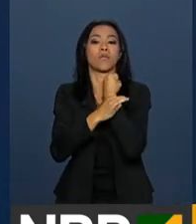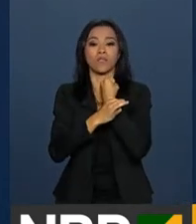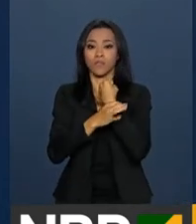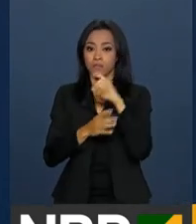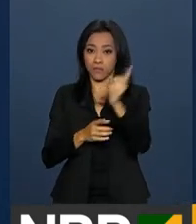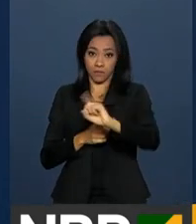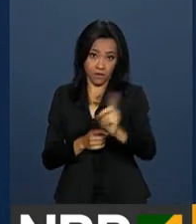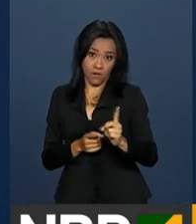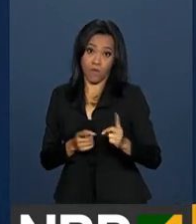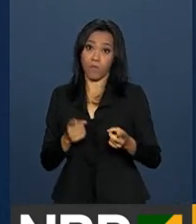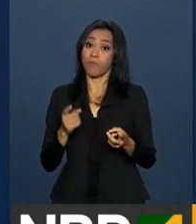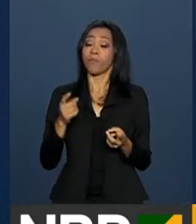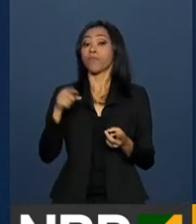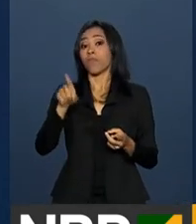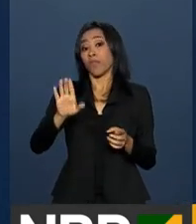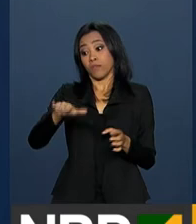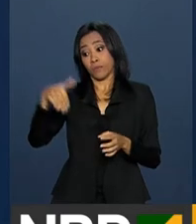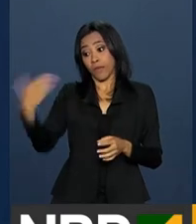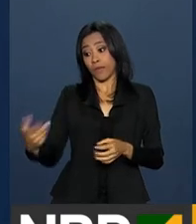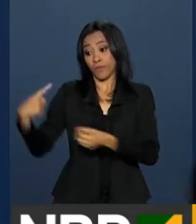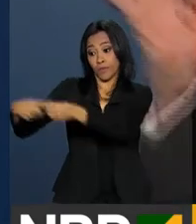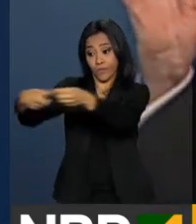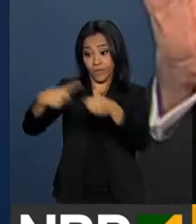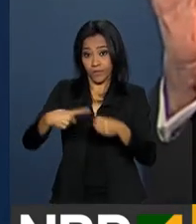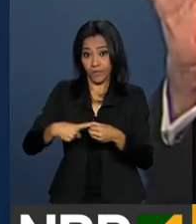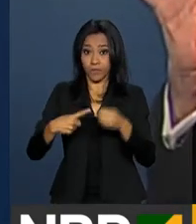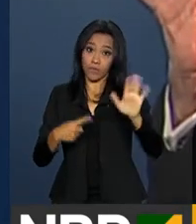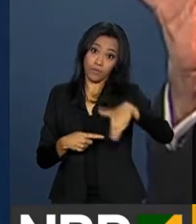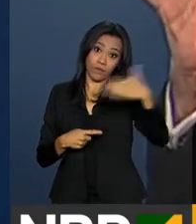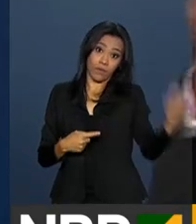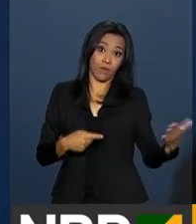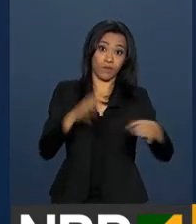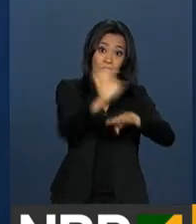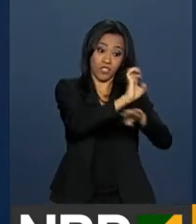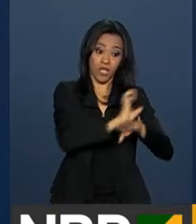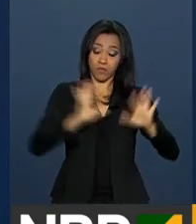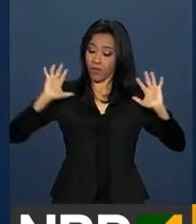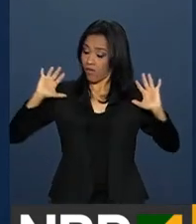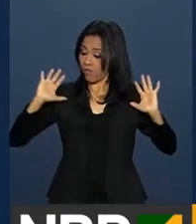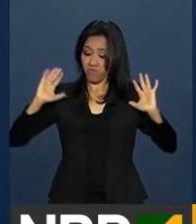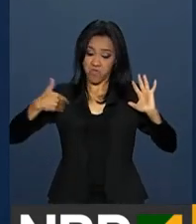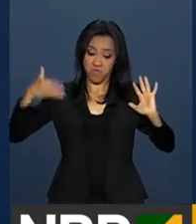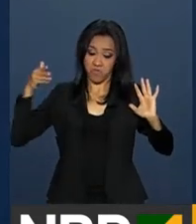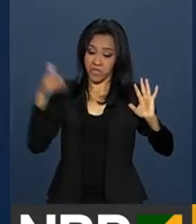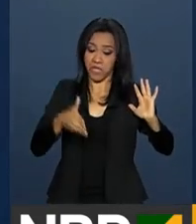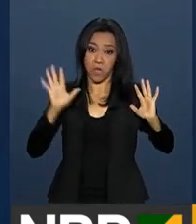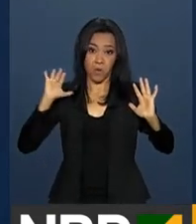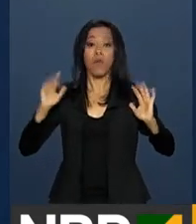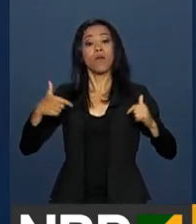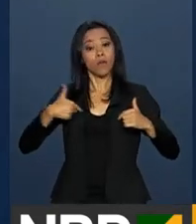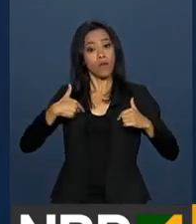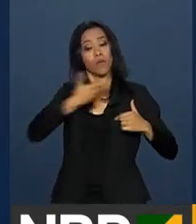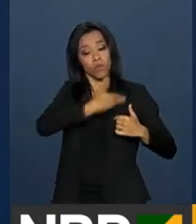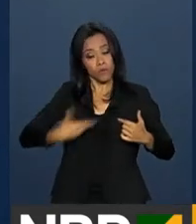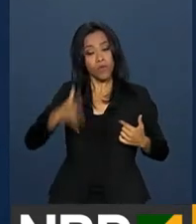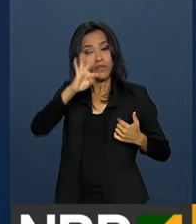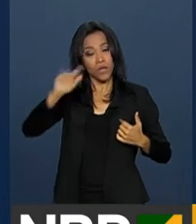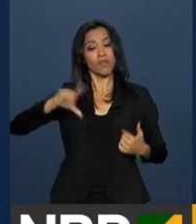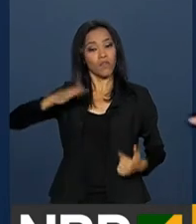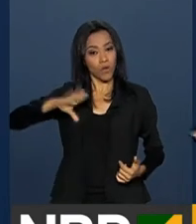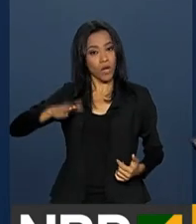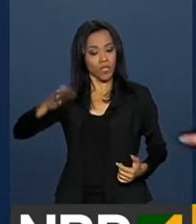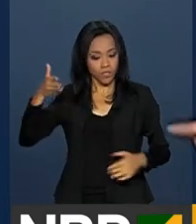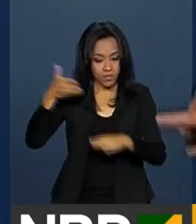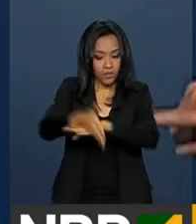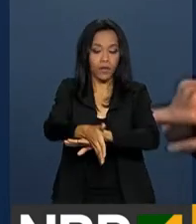do estado, de um lado do município, nós não vamos entrar nisso. Eu tive a coragem de entrar nessa matéria, não